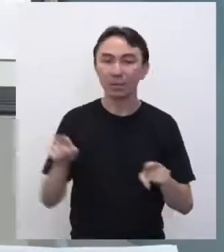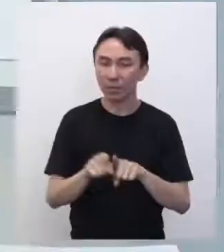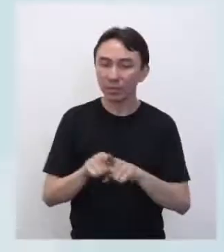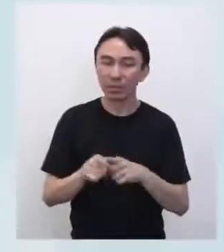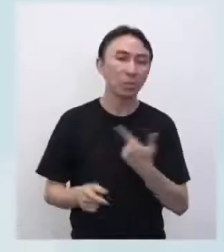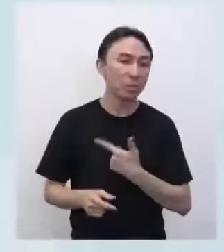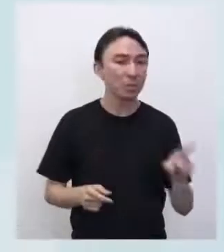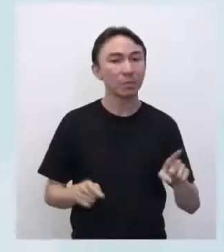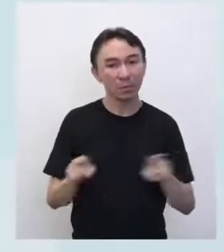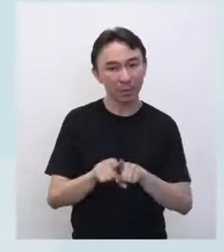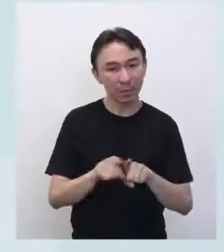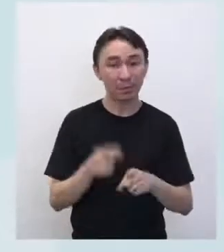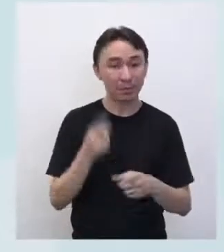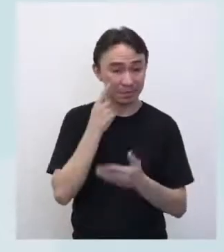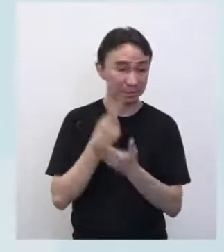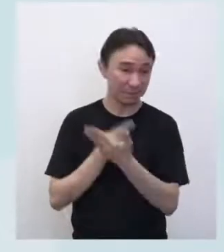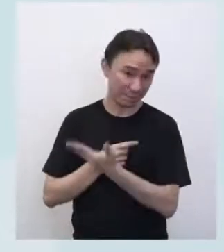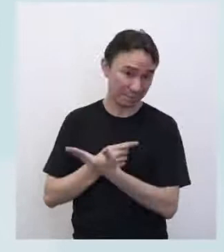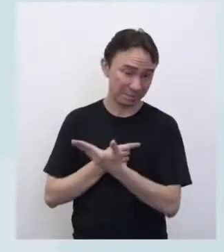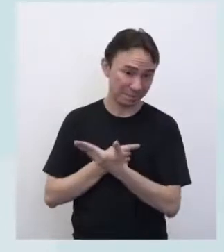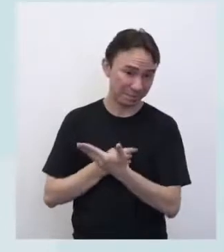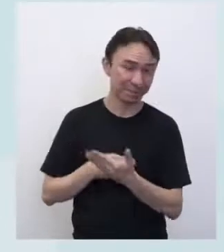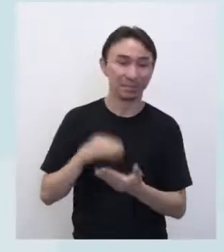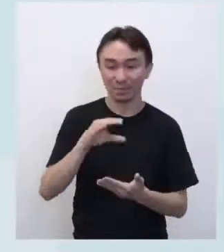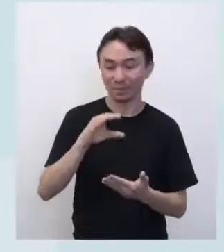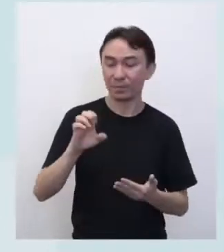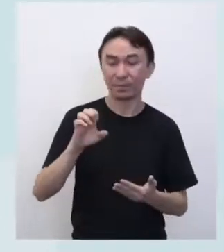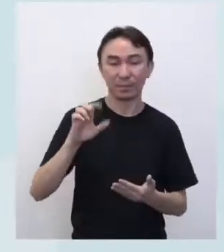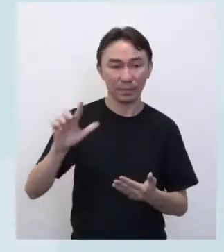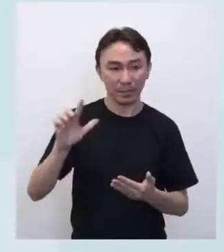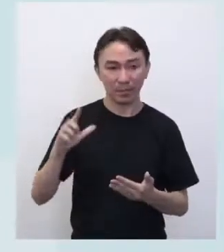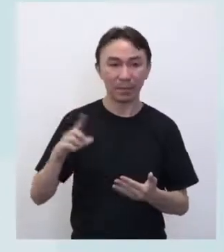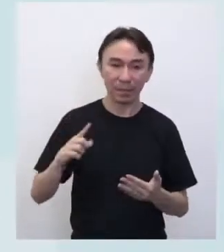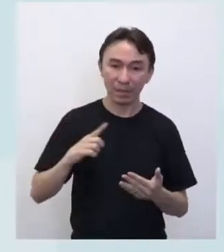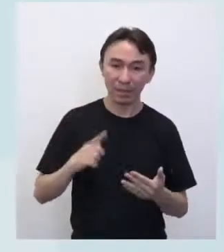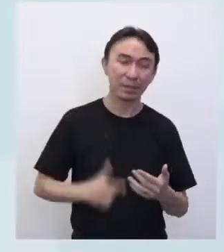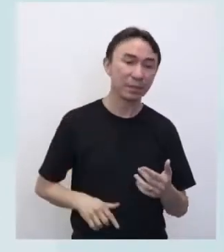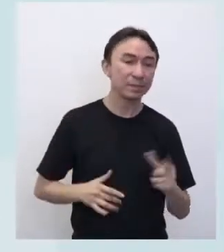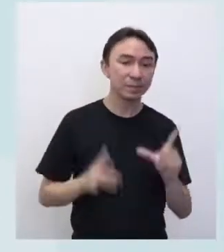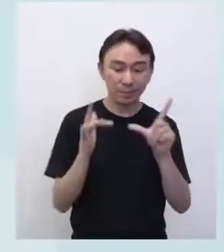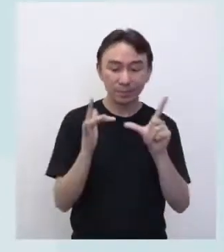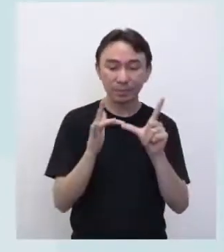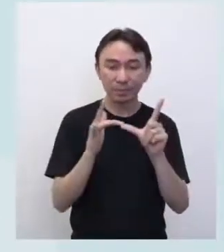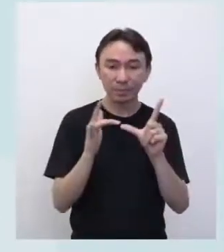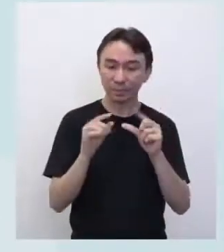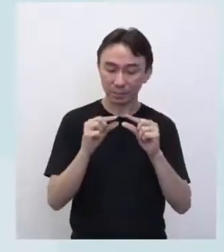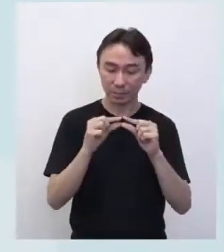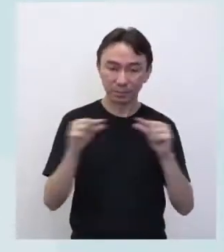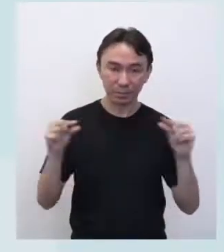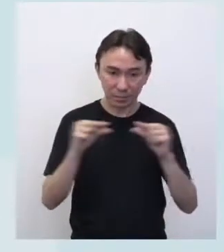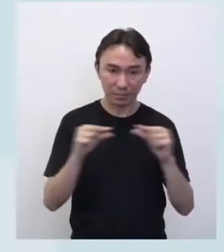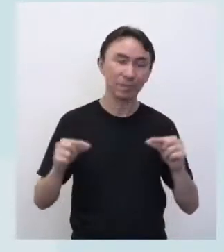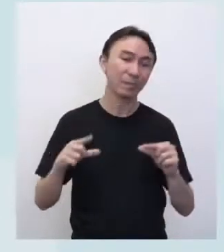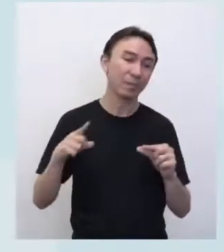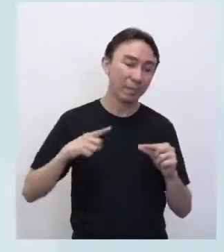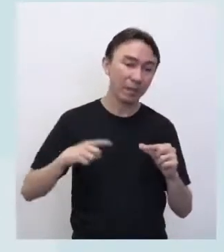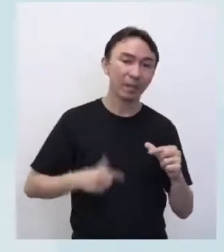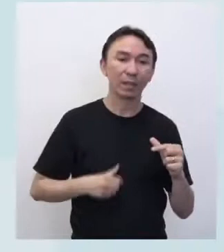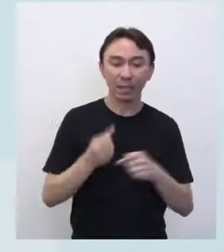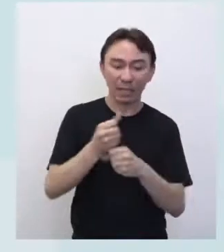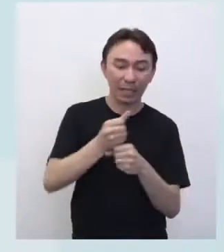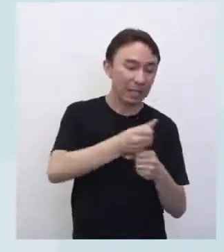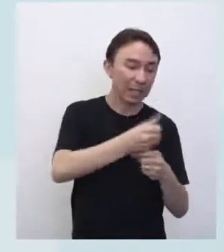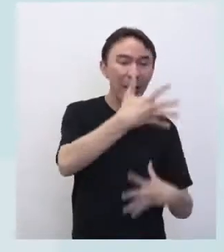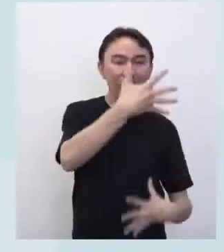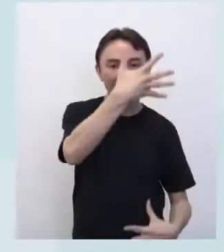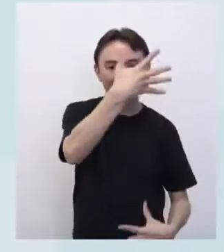na tela para vocês tem lá o endereço. Lembrando que quando você acessa o endereço, você tem a lista de todos os CELs aí